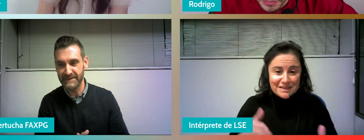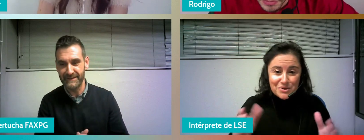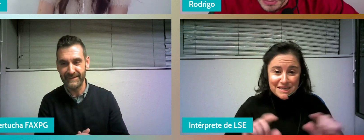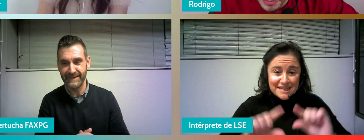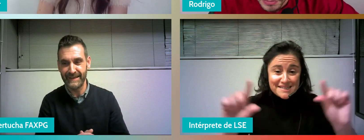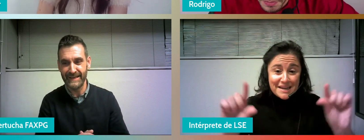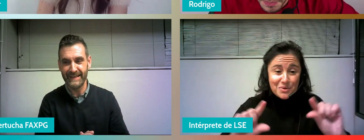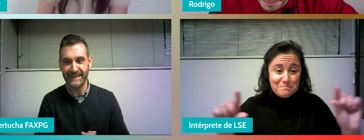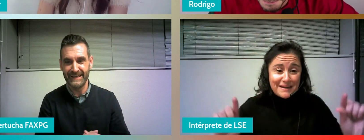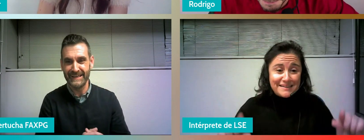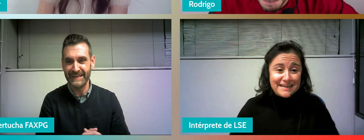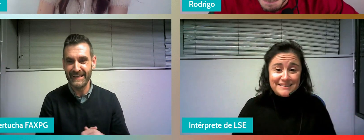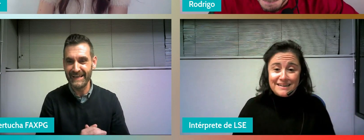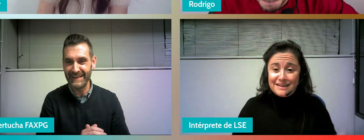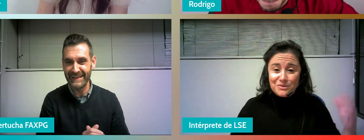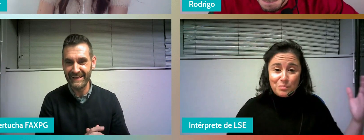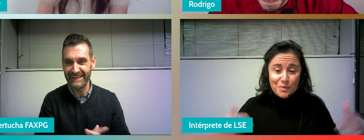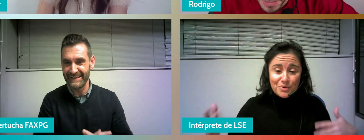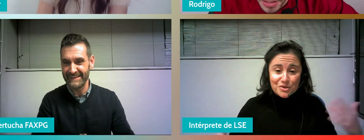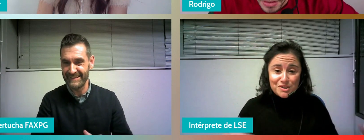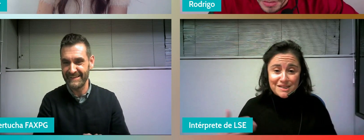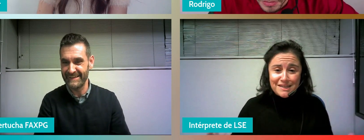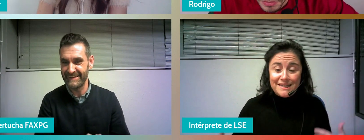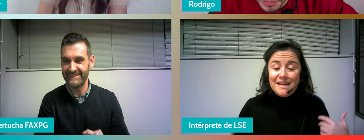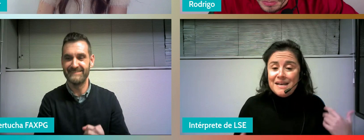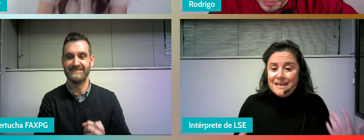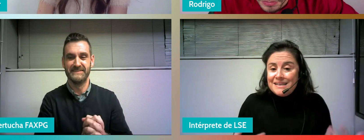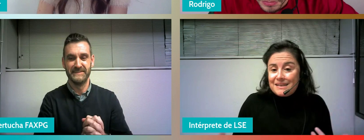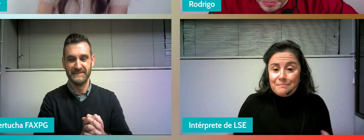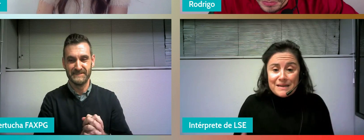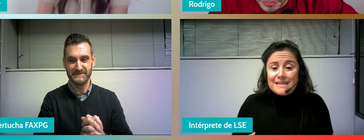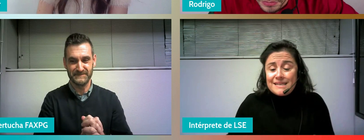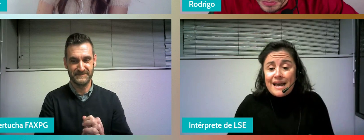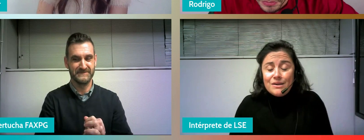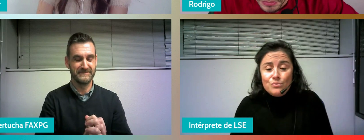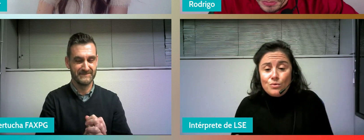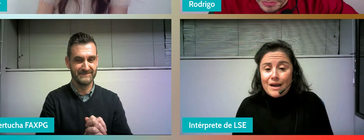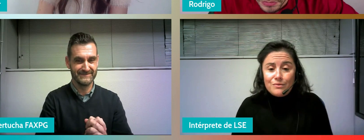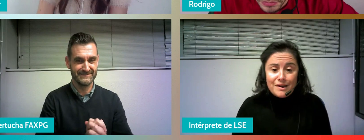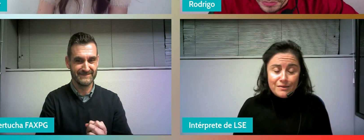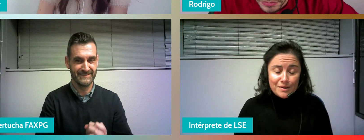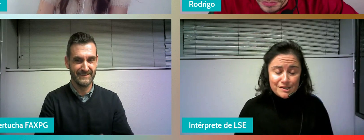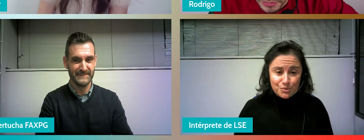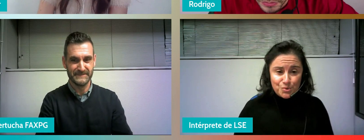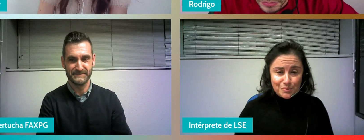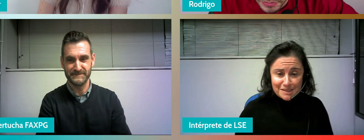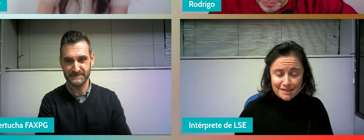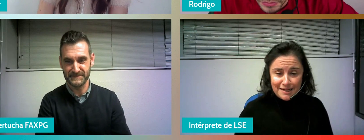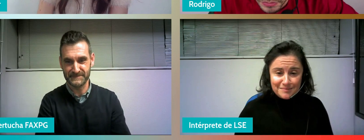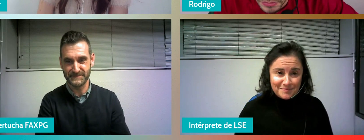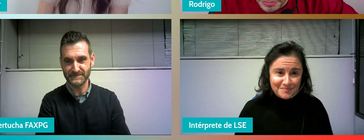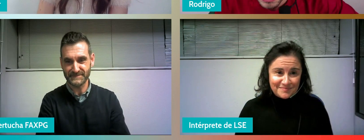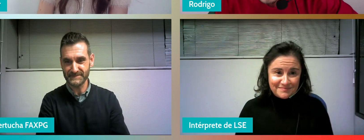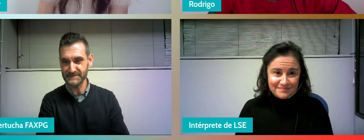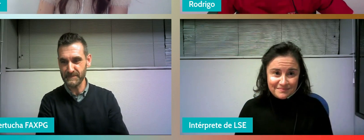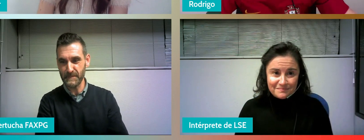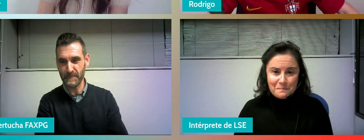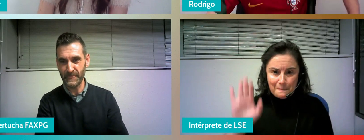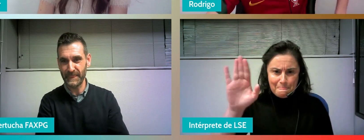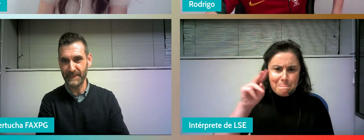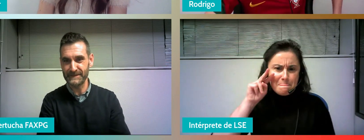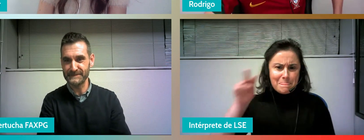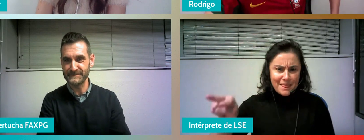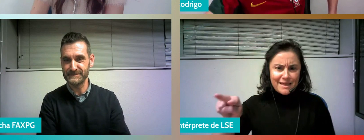Os comentarios sí, que están saindo en pantalla do público que nos está a seguir, sei que pensa, se hai ou non hai unha lingua de signos universal. Pois que